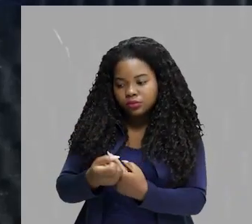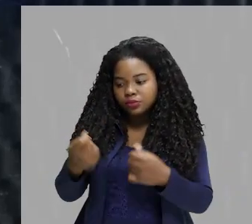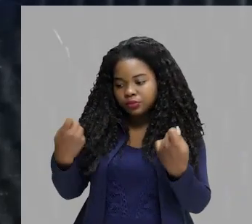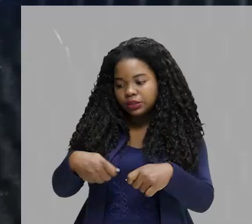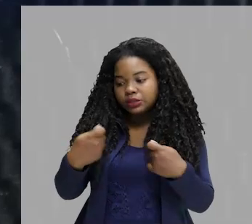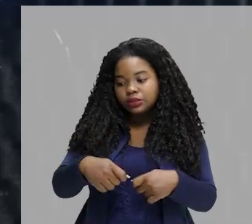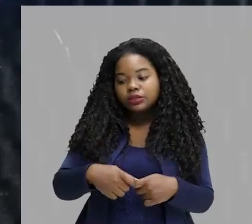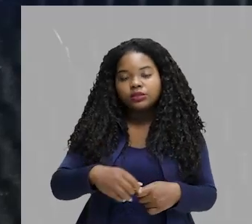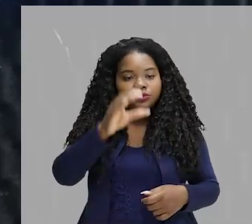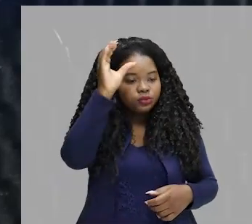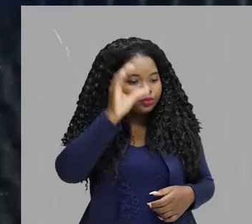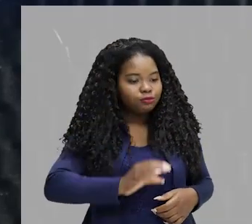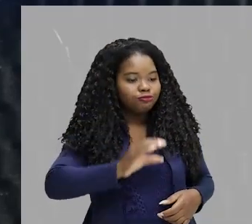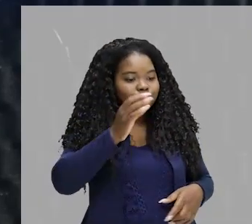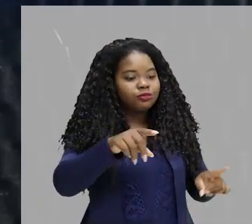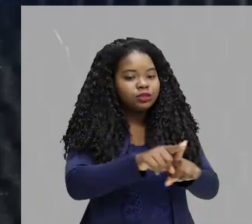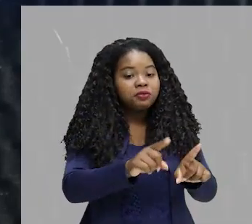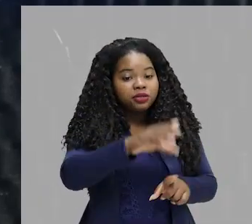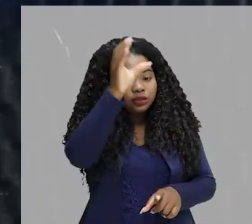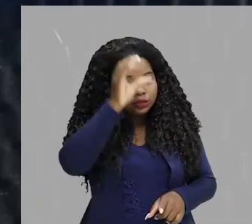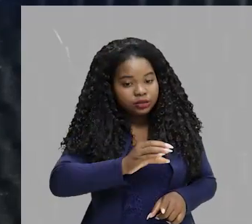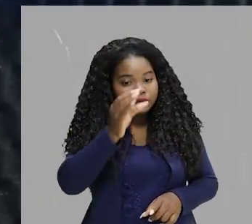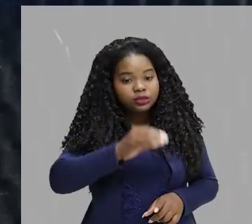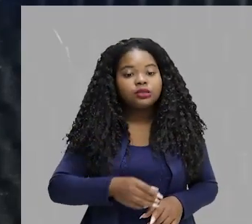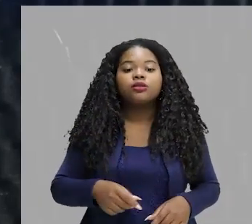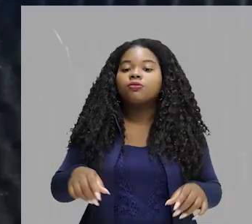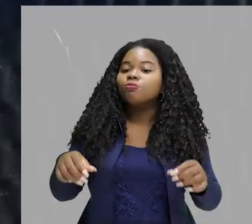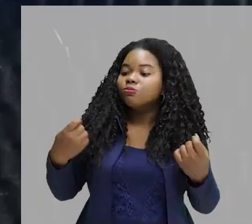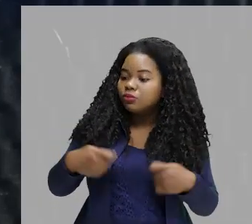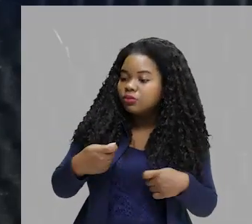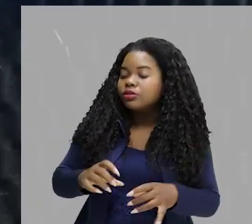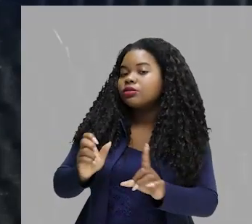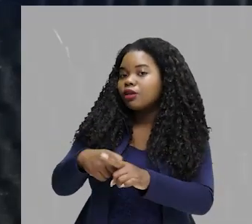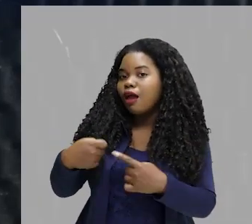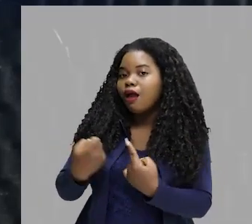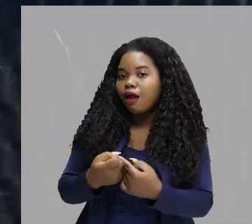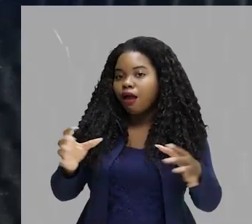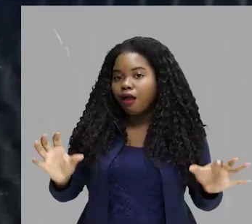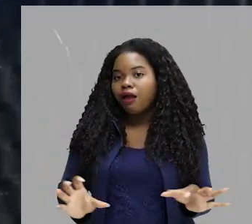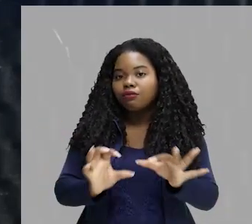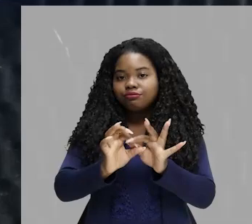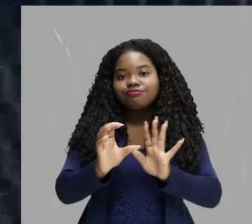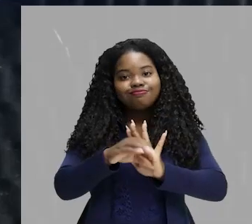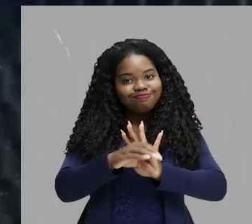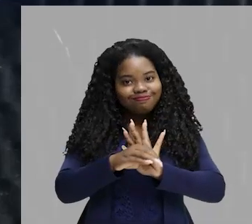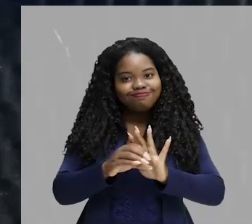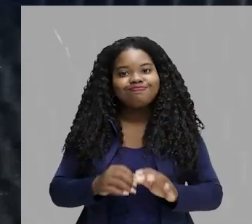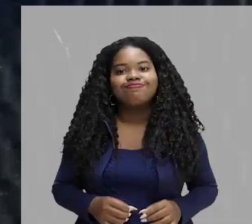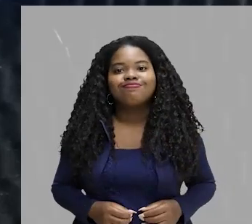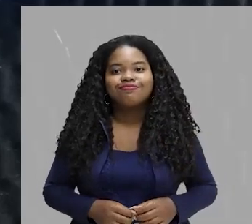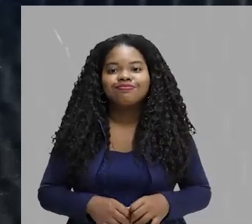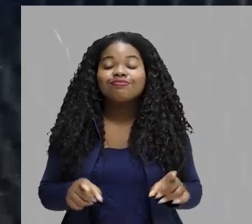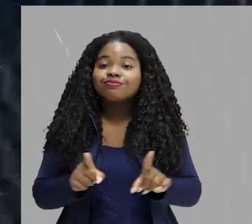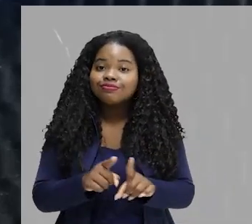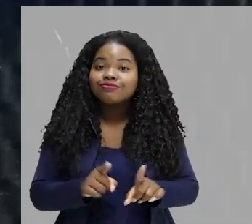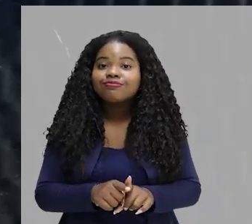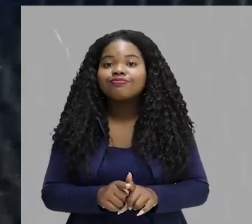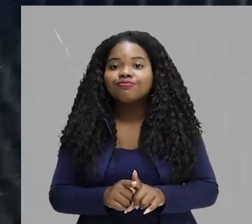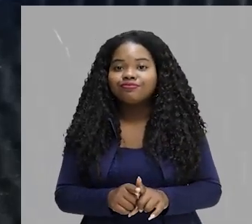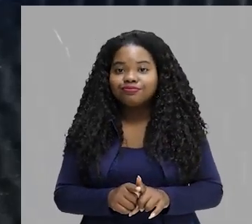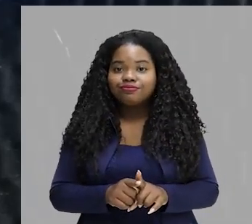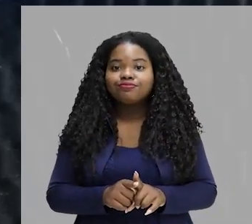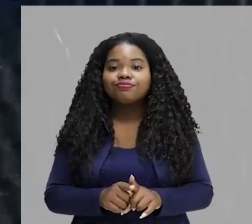falar de indivíduos. Para a gente falar de indivíduo, a gente precisa levar em consideração a sociedade também. Então são coisas que